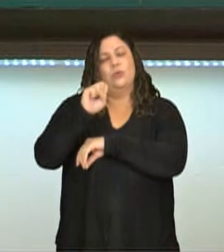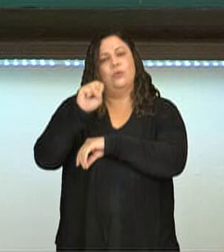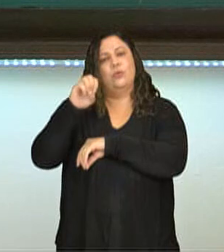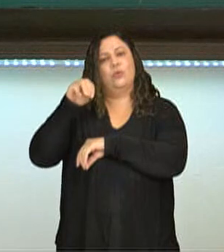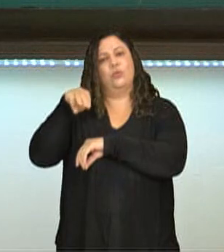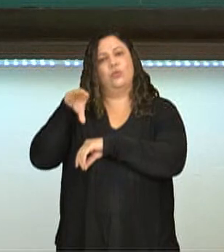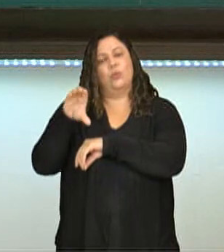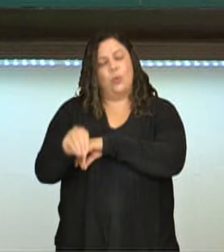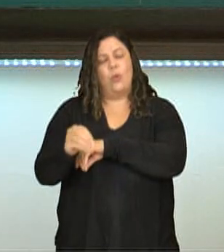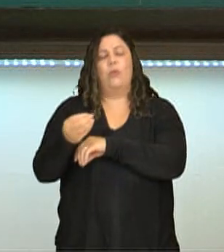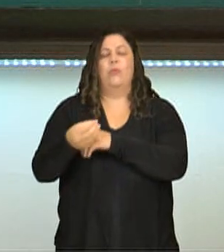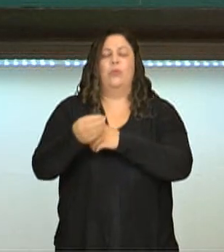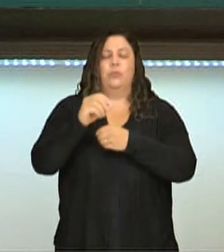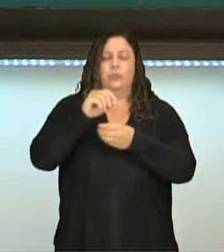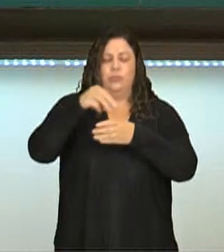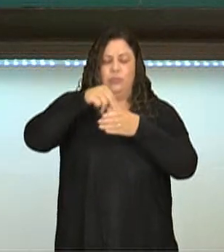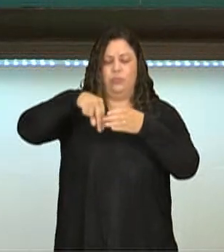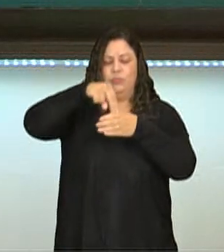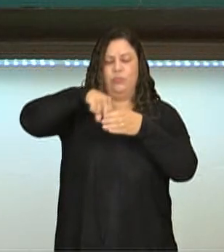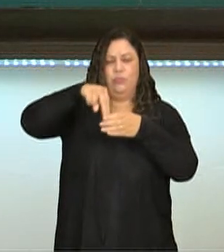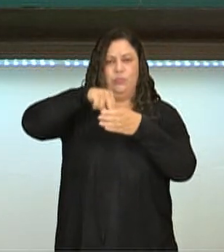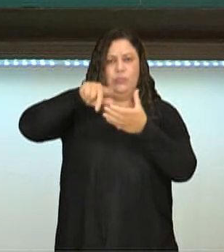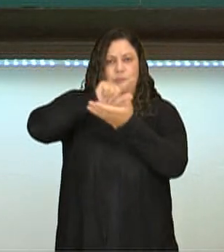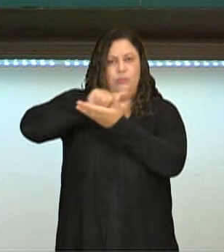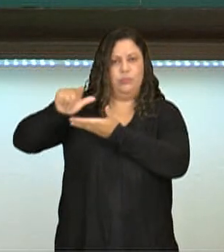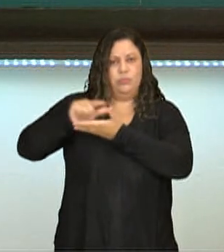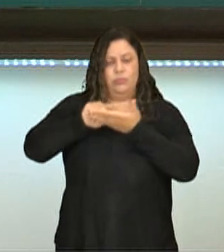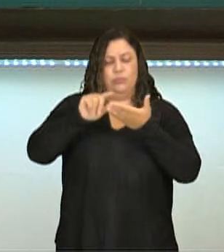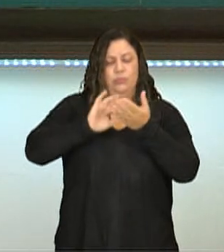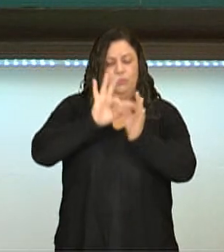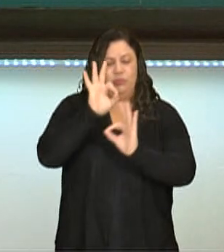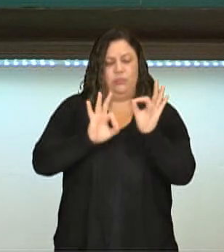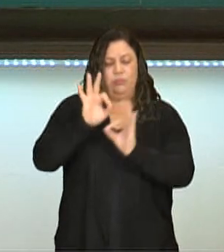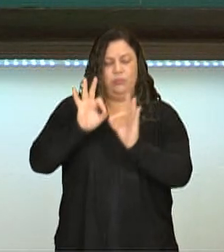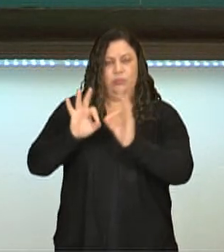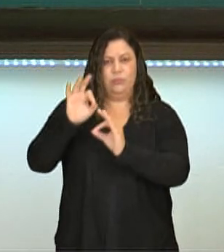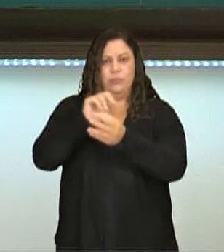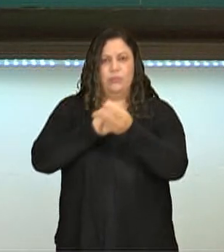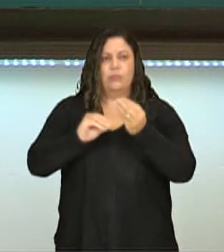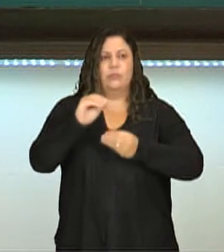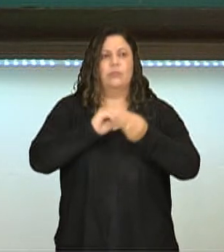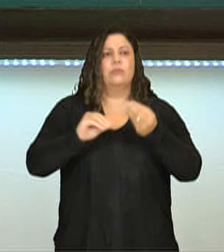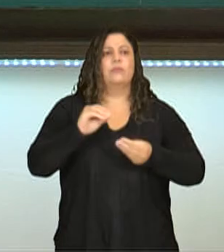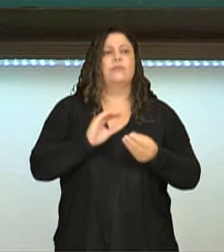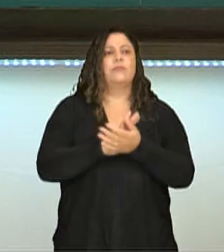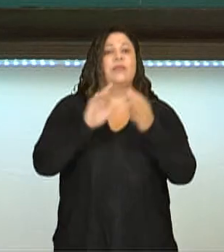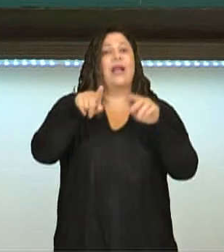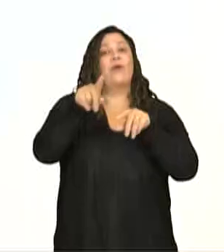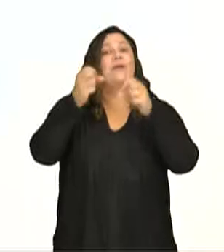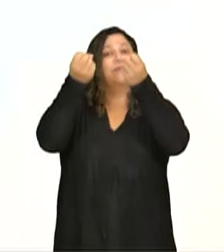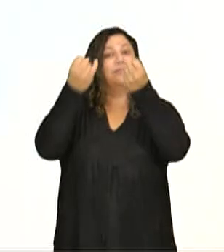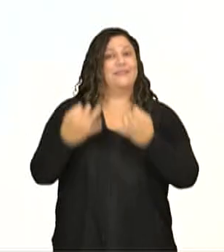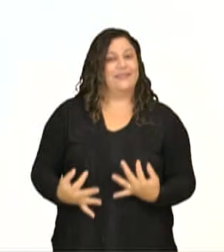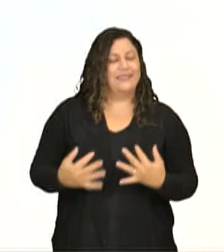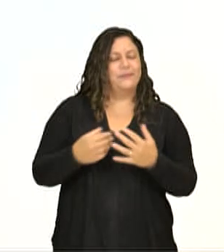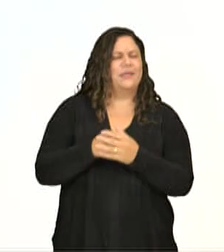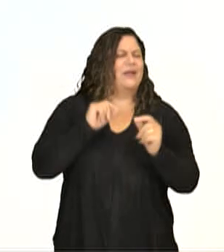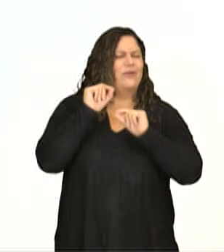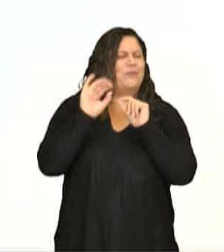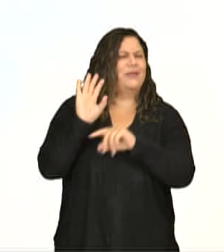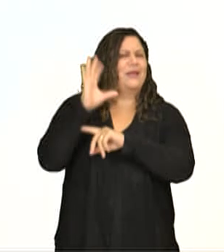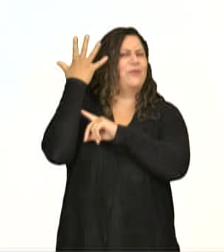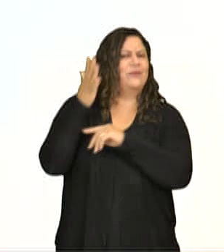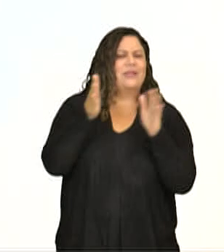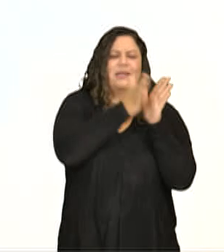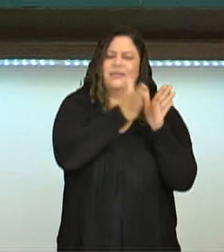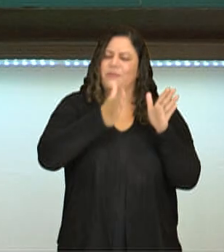com seus líquidos lá dentro, para digerir aquele lisossomo, aquele fagossomo. Explique como ocorre esse processo e